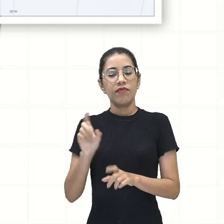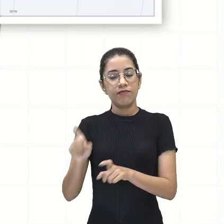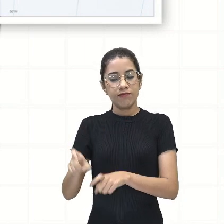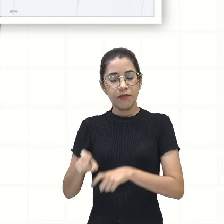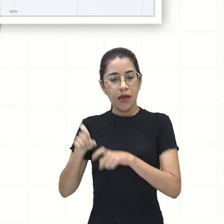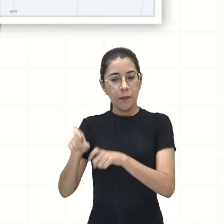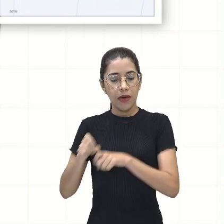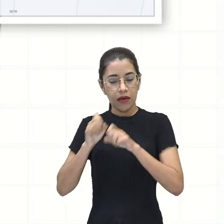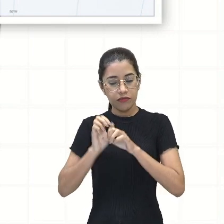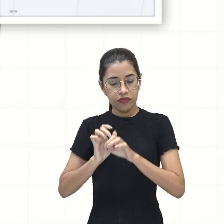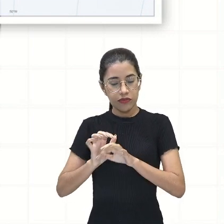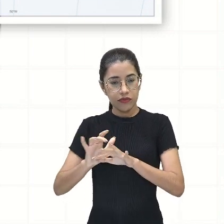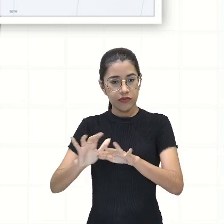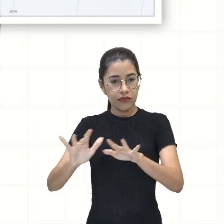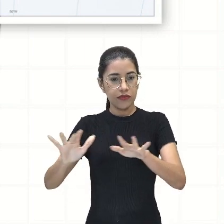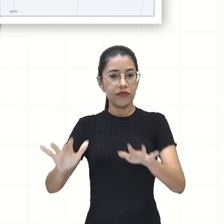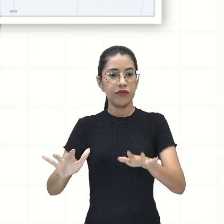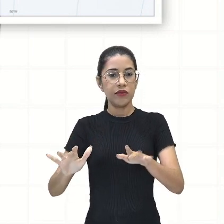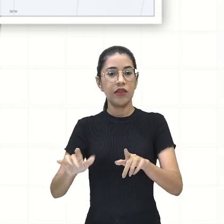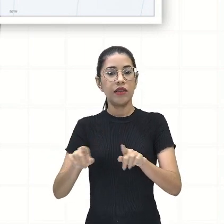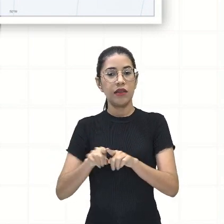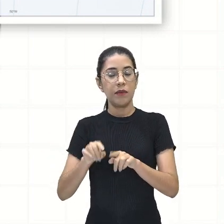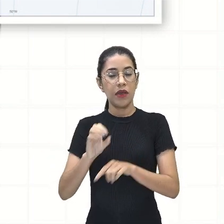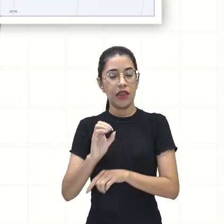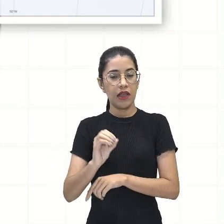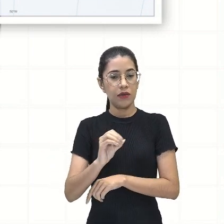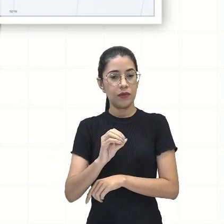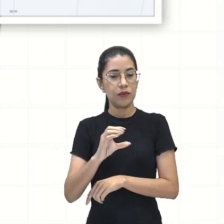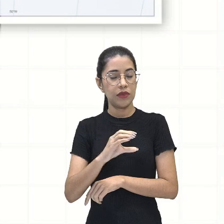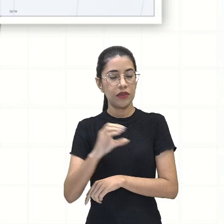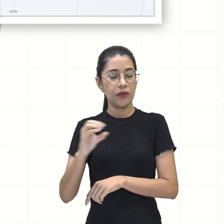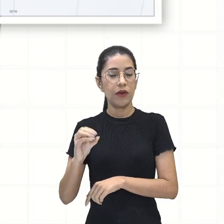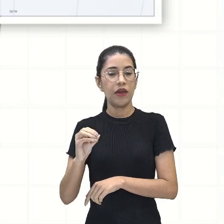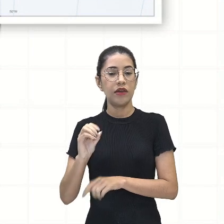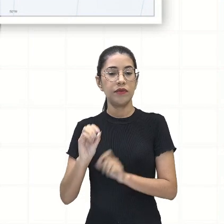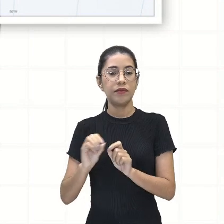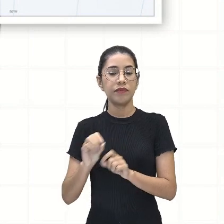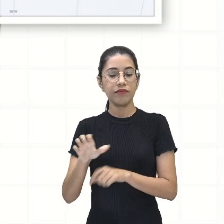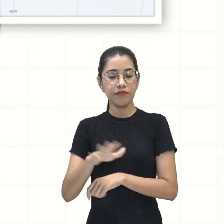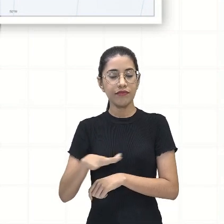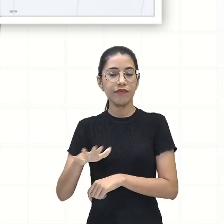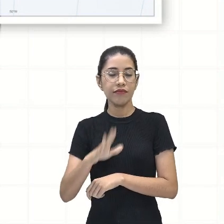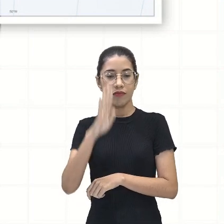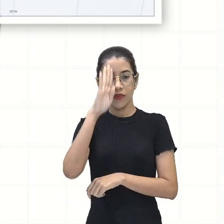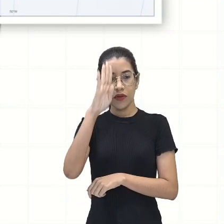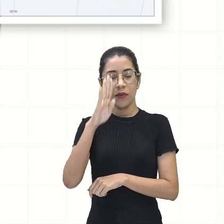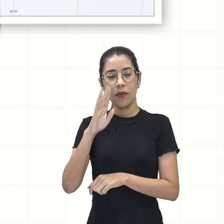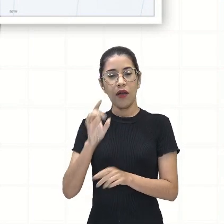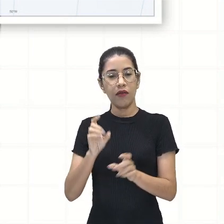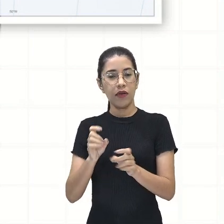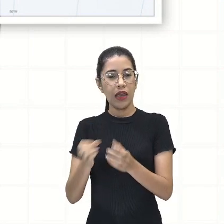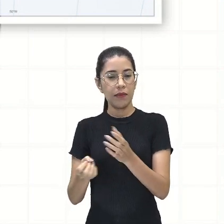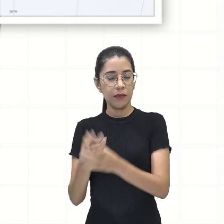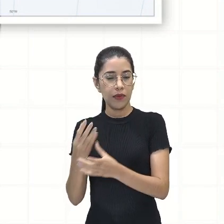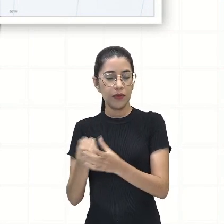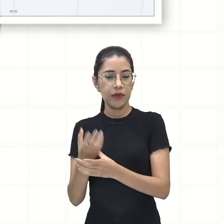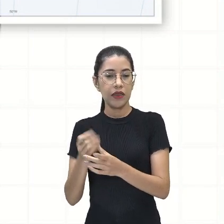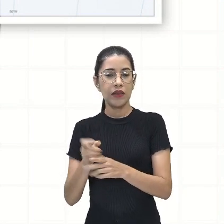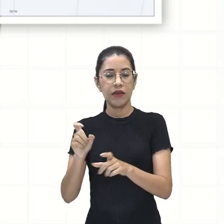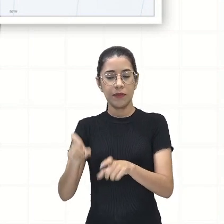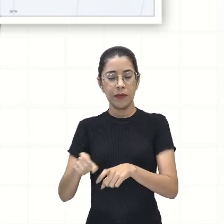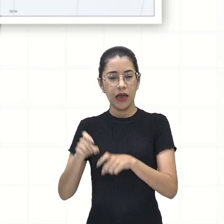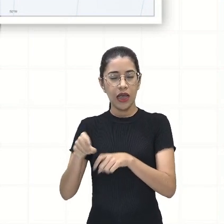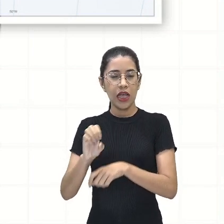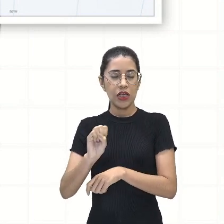aí, visto que lá a região centro-oeste é considerada como o celeiro do mundo, devido ao cultivo